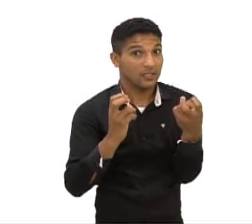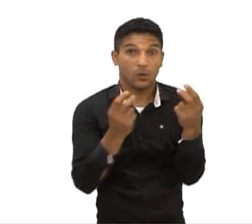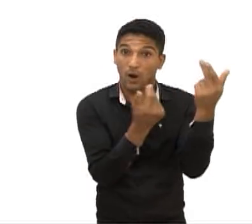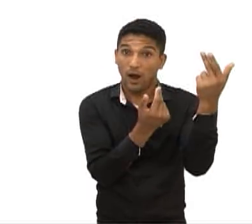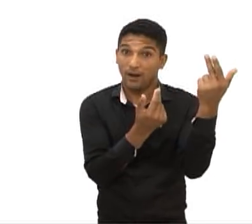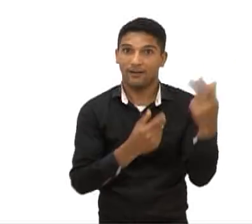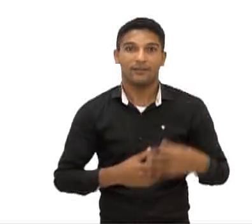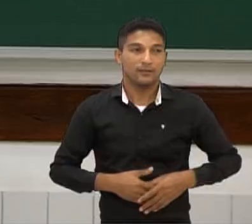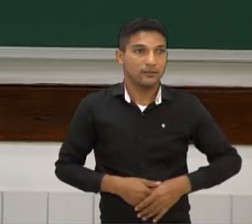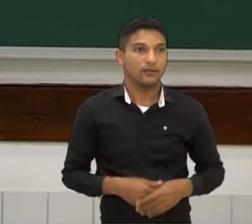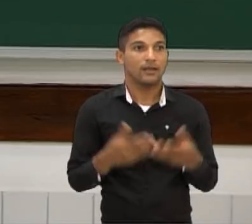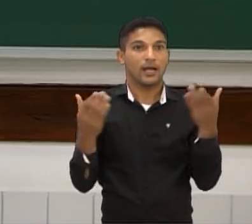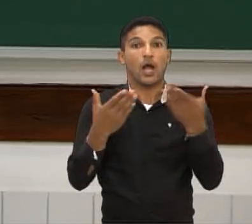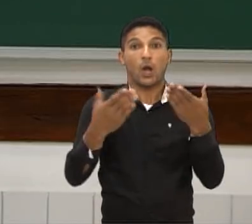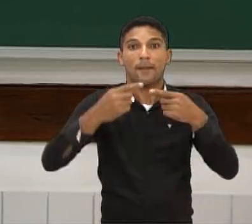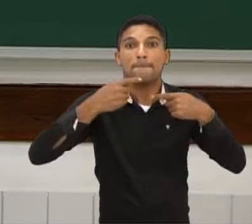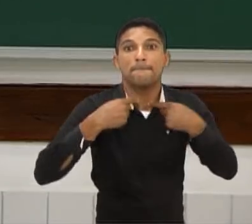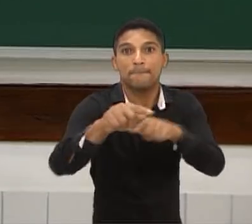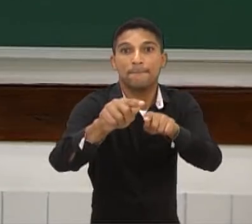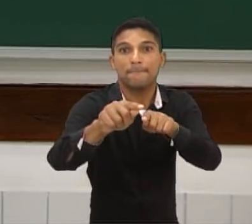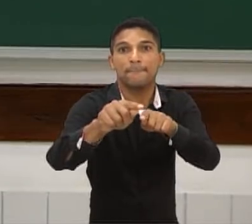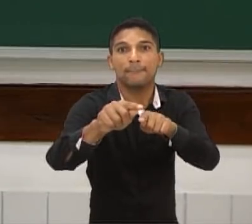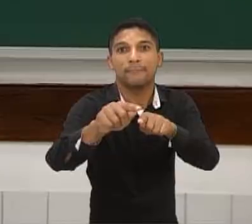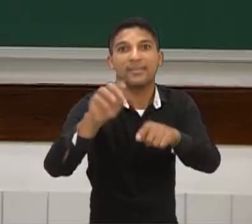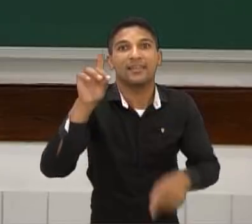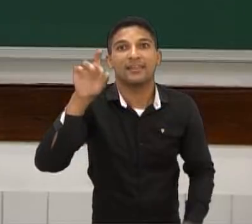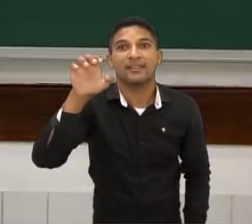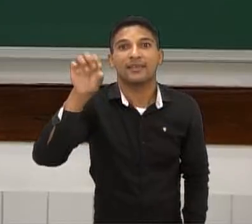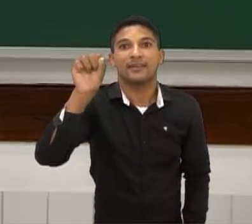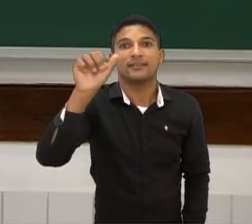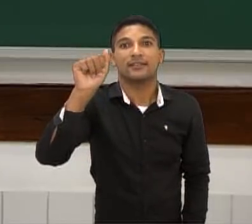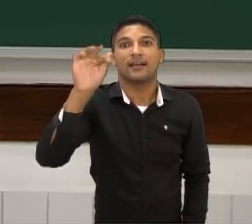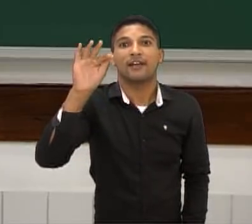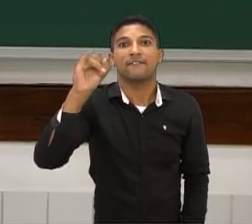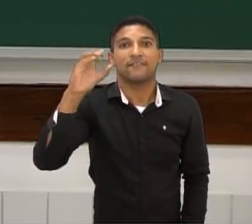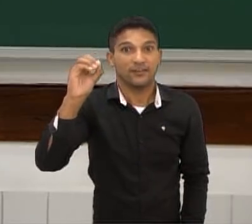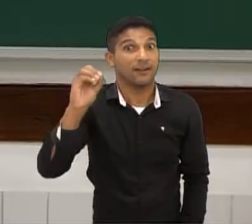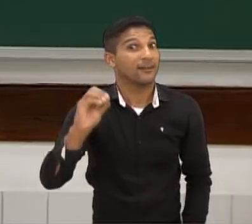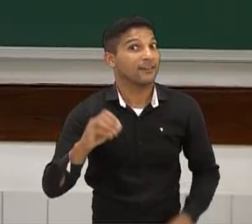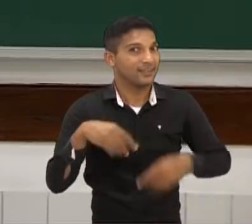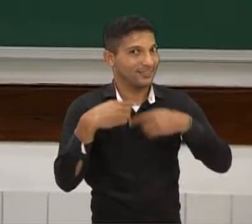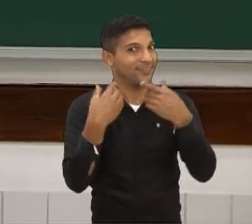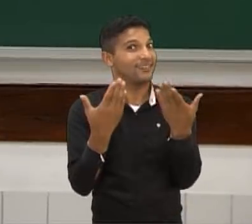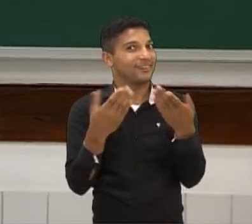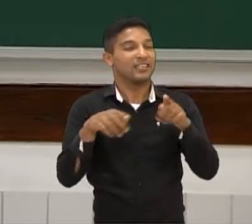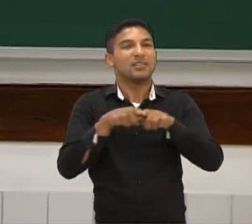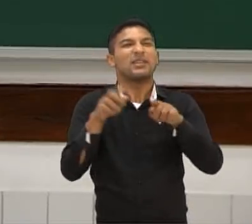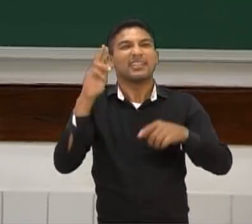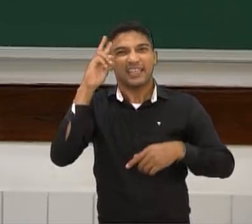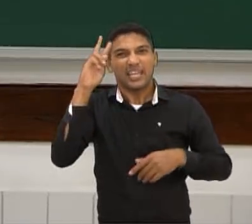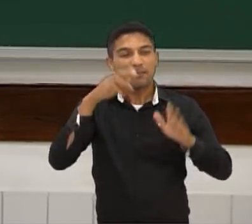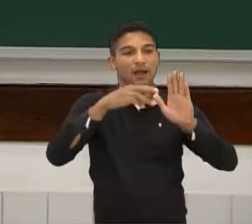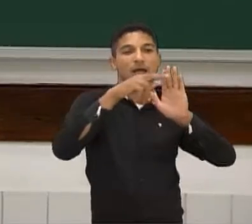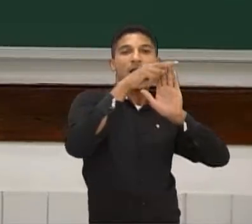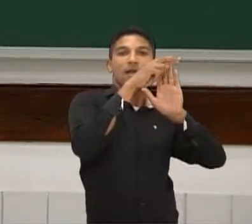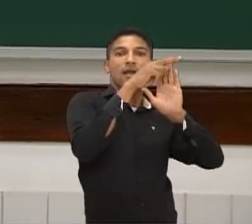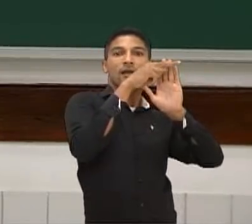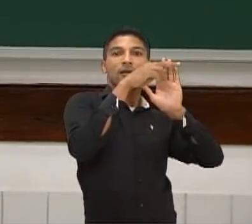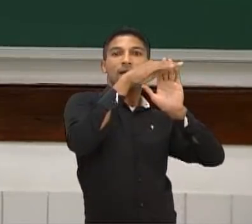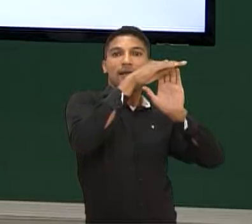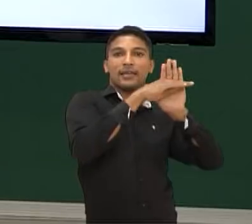que legal. Chegamos no nosso desafio. E também vai envolver um pouquinho das receitas que já estudamos no começo da aula. Então, o que fala